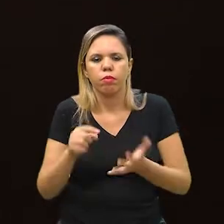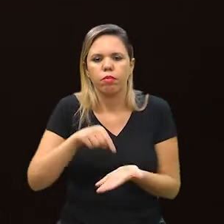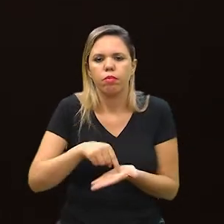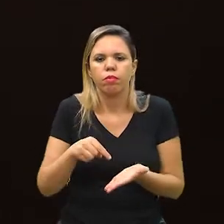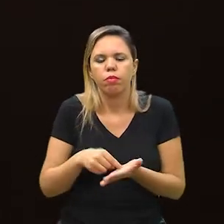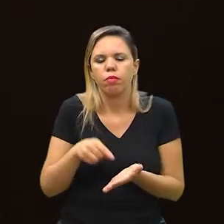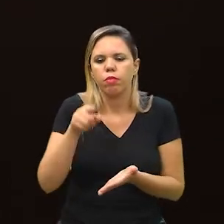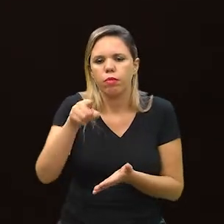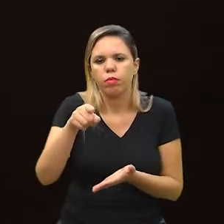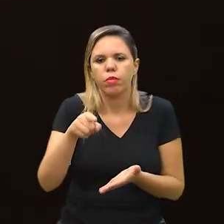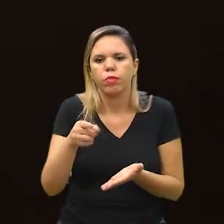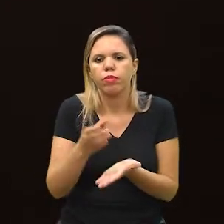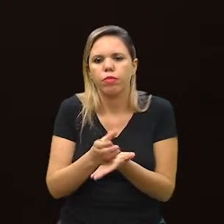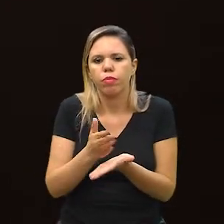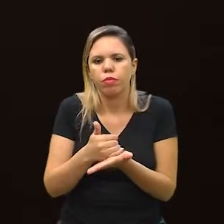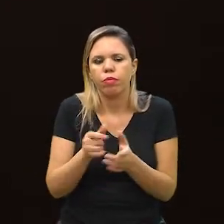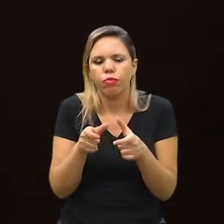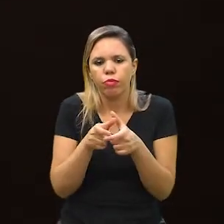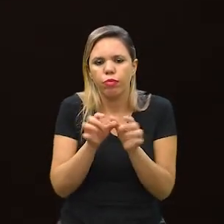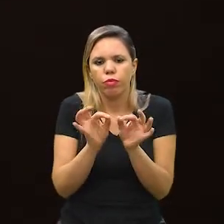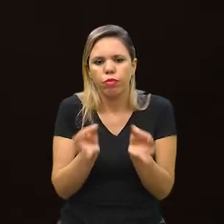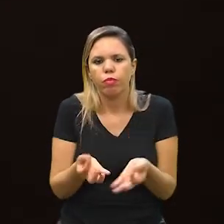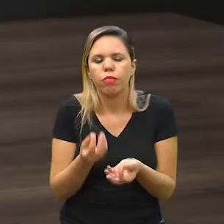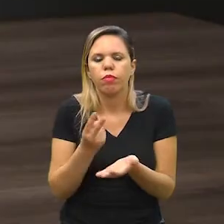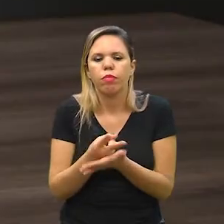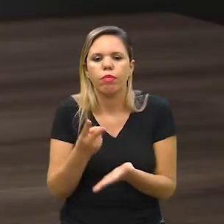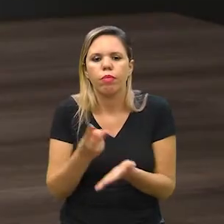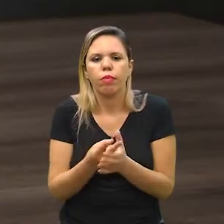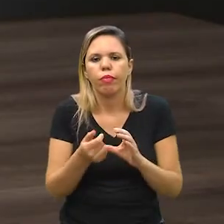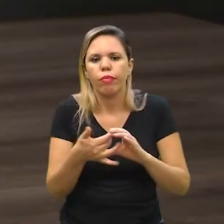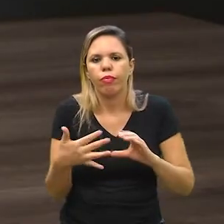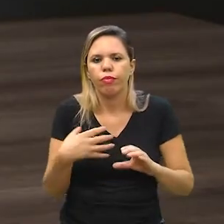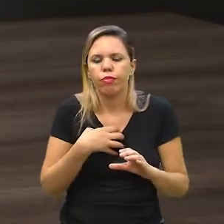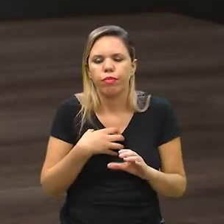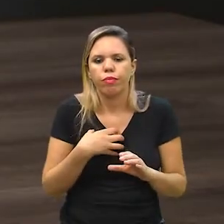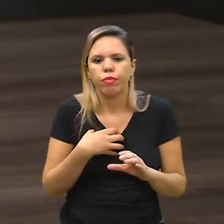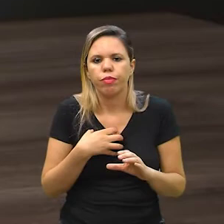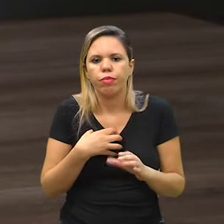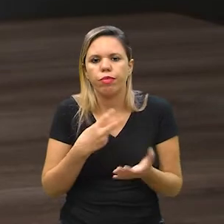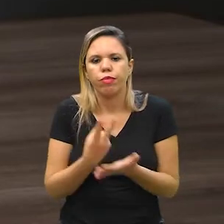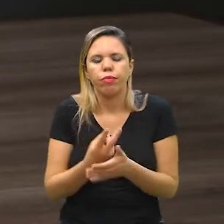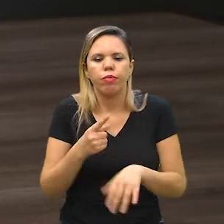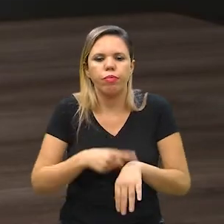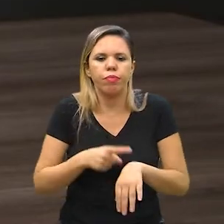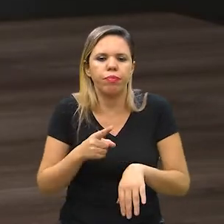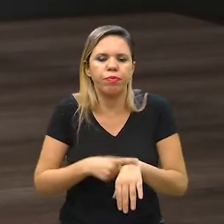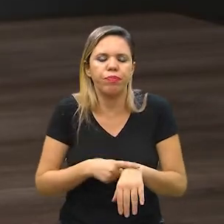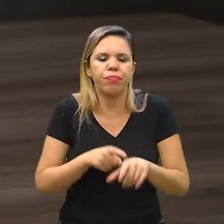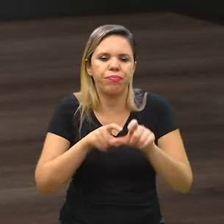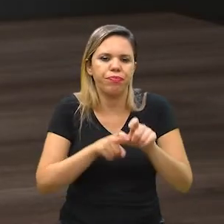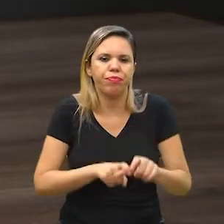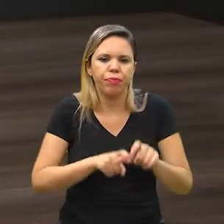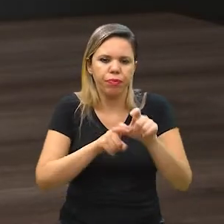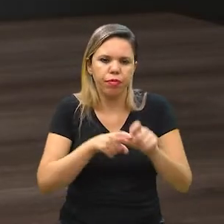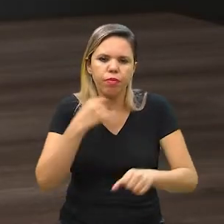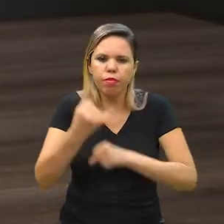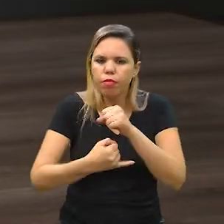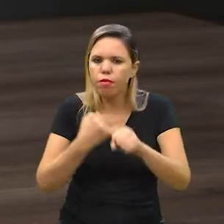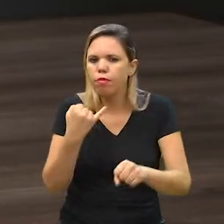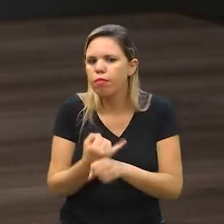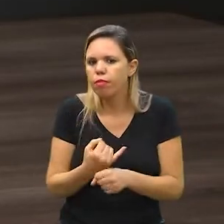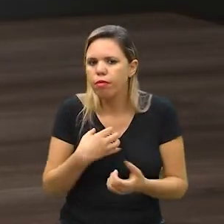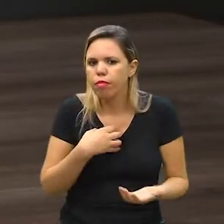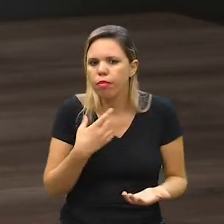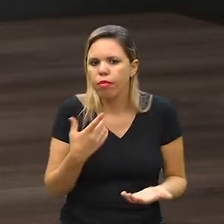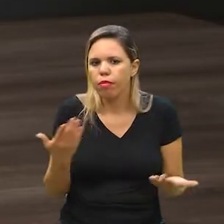queria que você falasse dessa questão de como manter essa característica e ao mesmo tempo estar tão dependente da internet, dessa forma